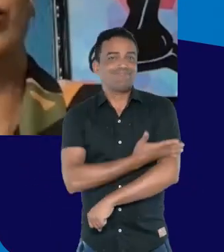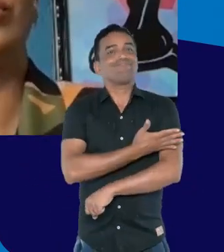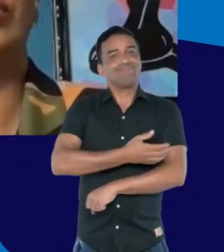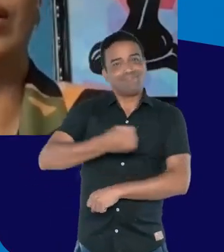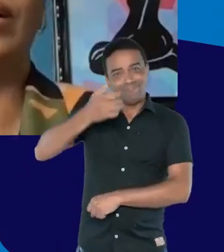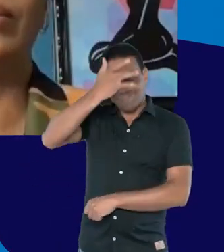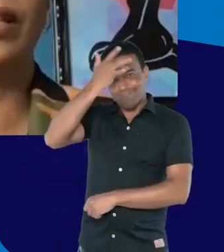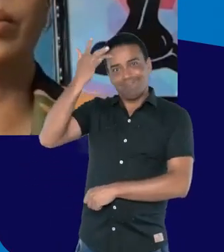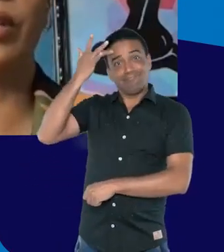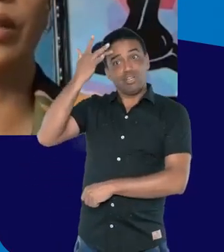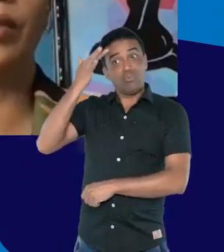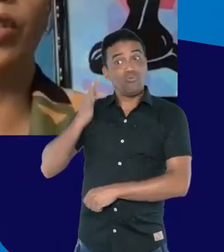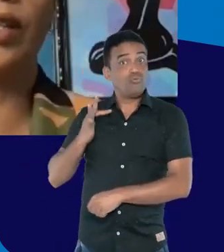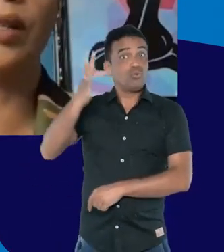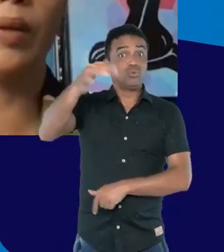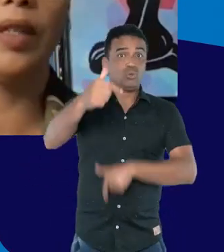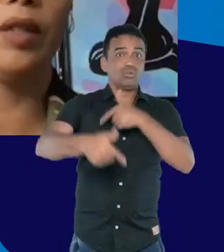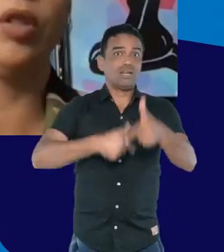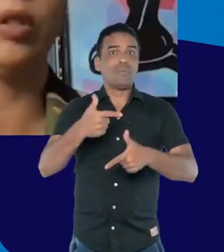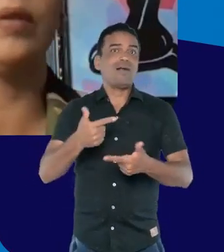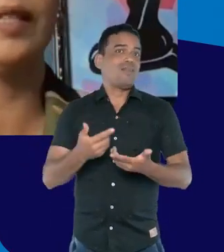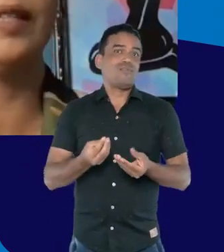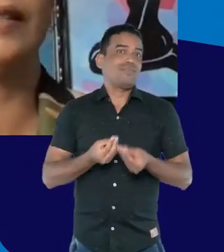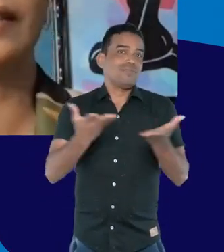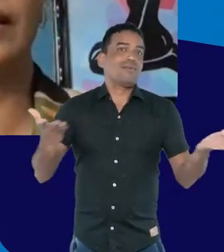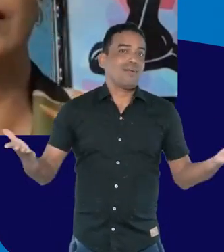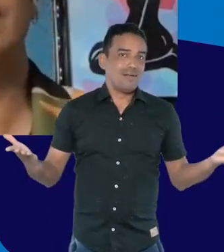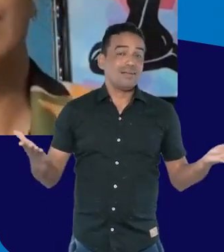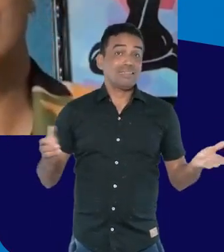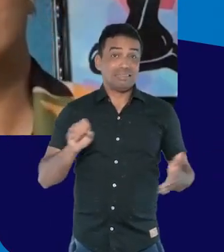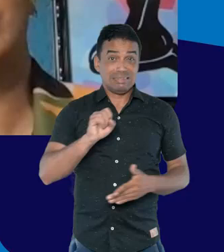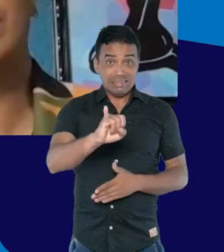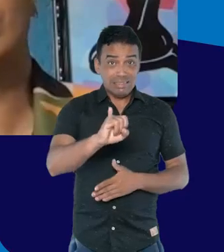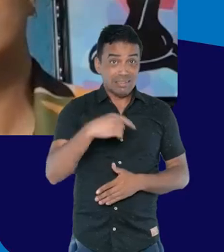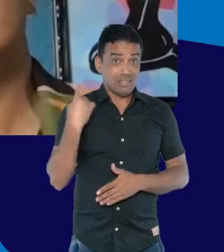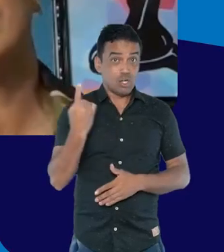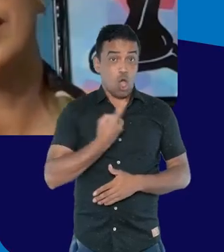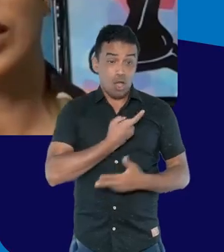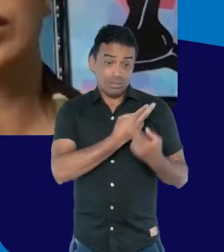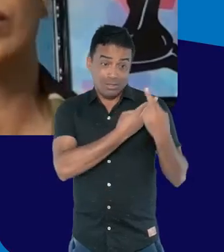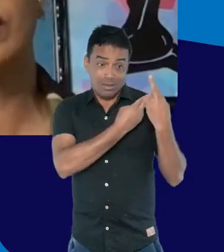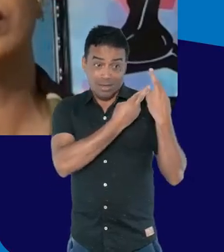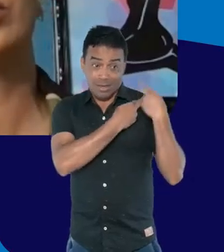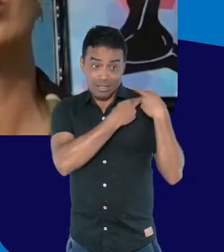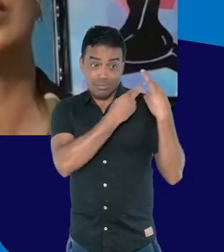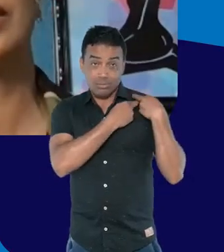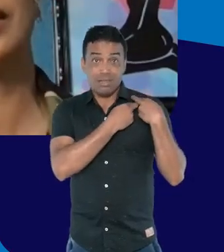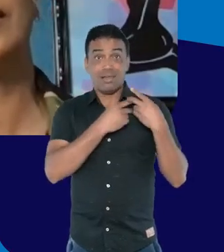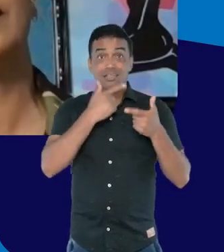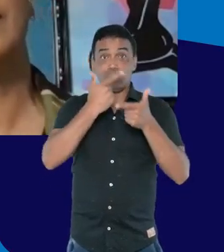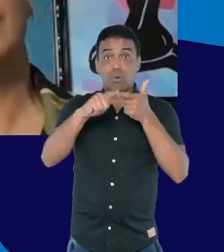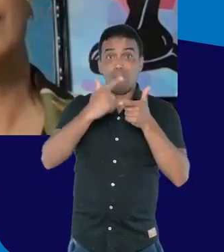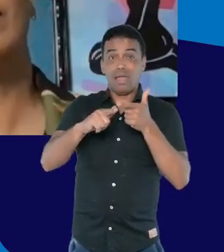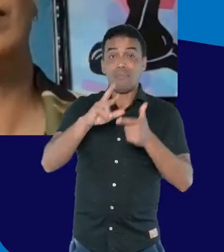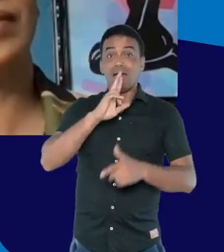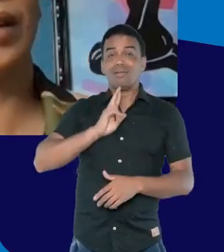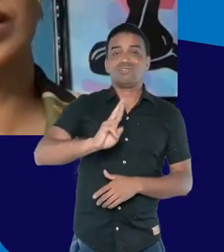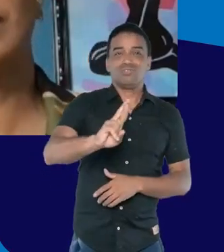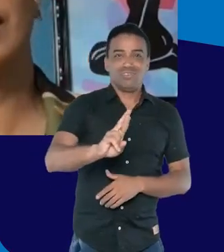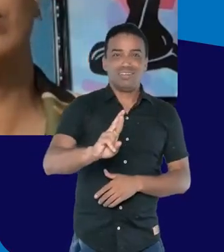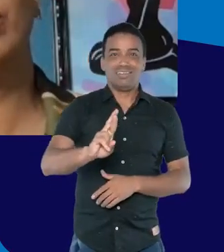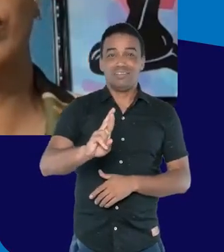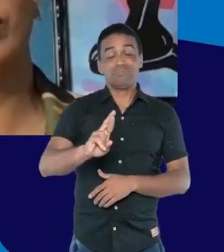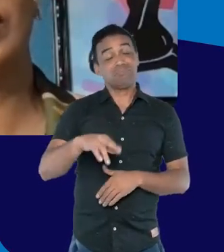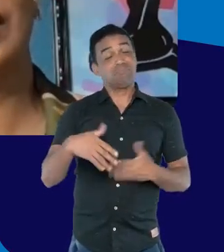entregar um futuro do trabalho para as próximas gerações se a gente não endereçar a nossa responsabilidade de resolver esses problemas que